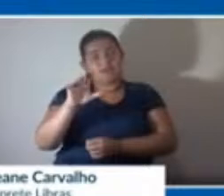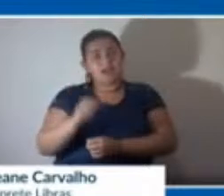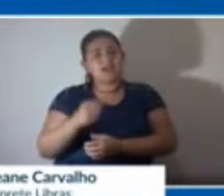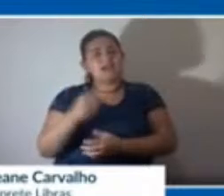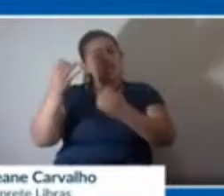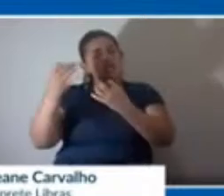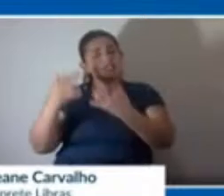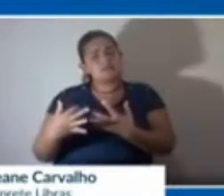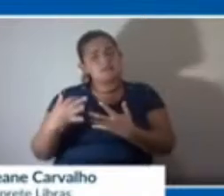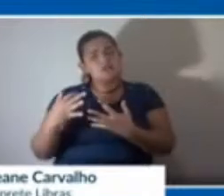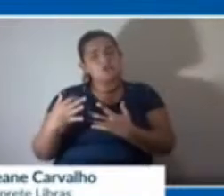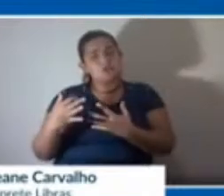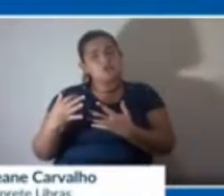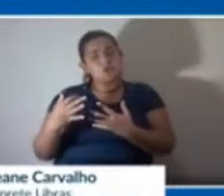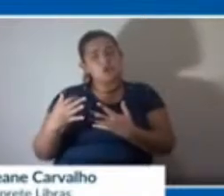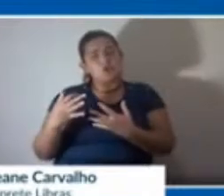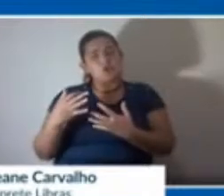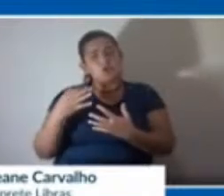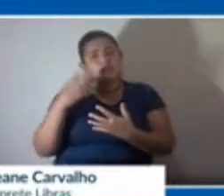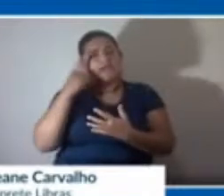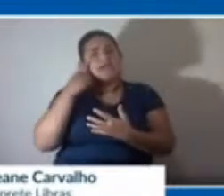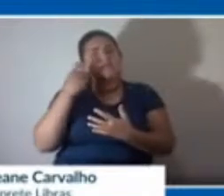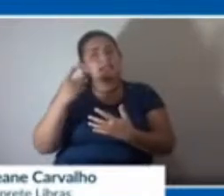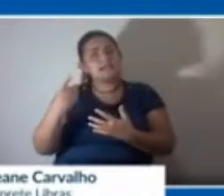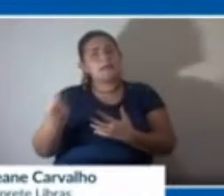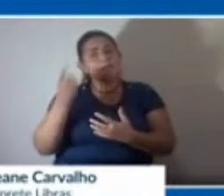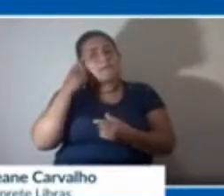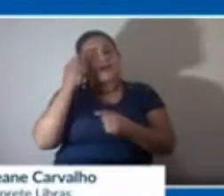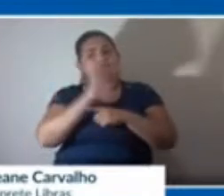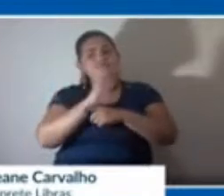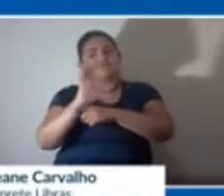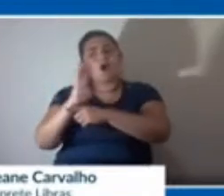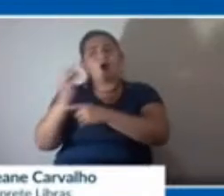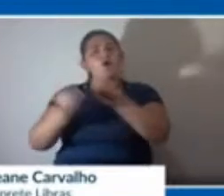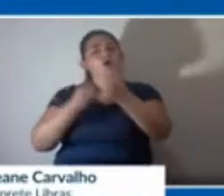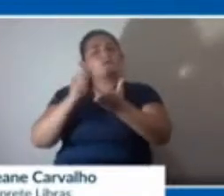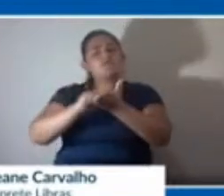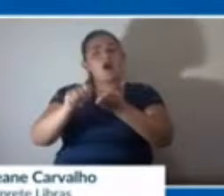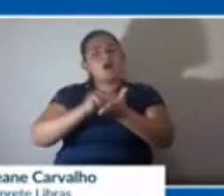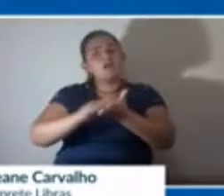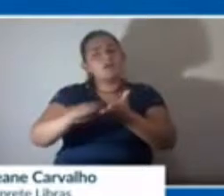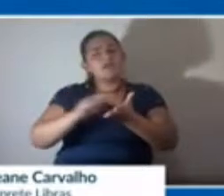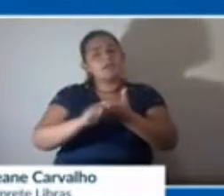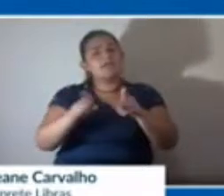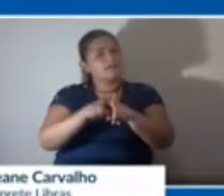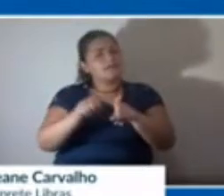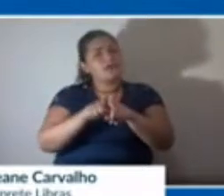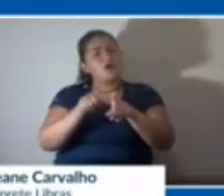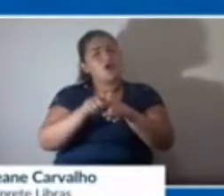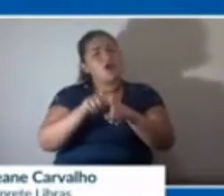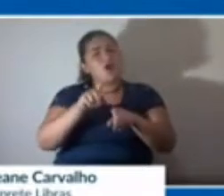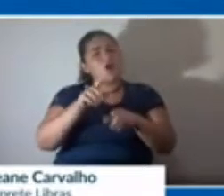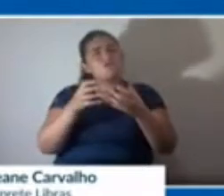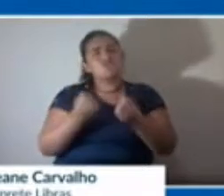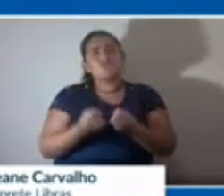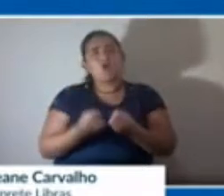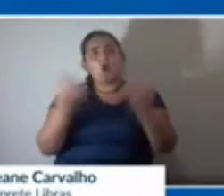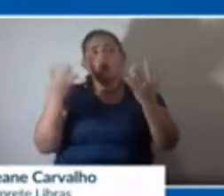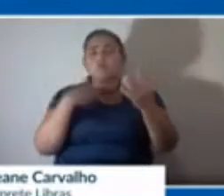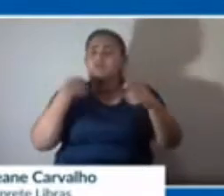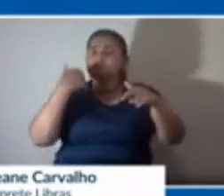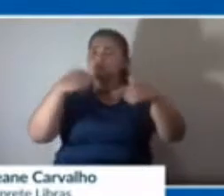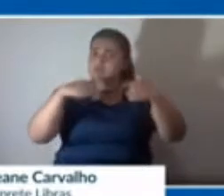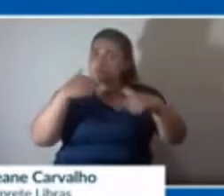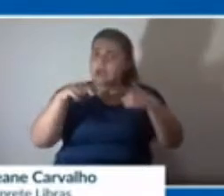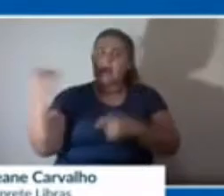gente pensa no cinema, a gente pensa na questão da produção, mas também há outros dispositivos muito importantes,